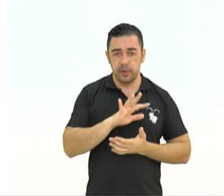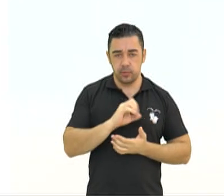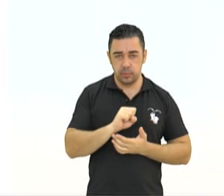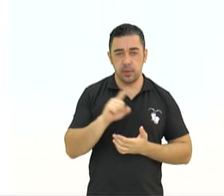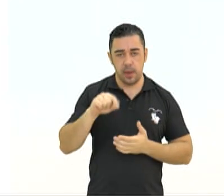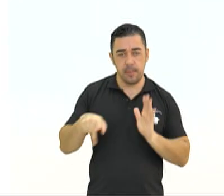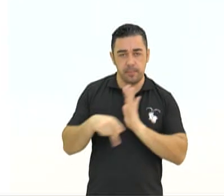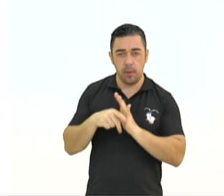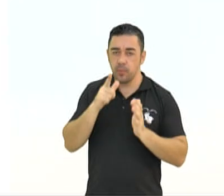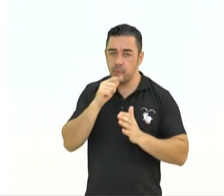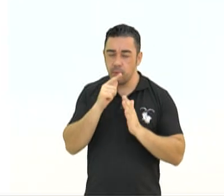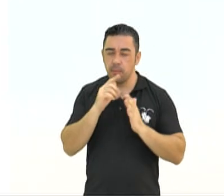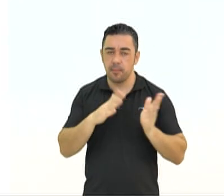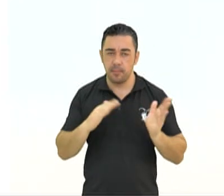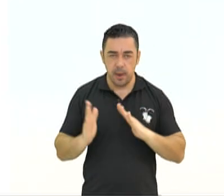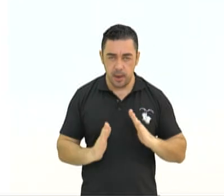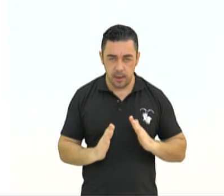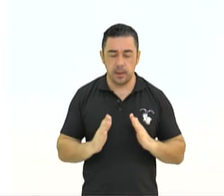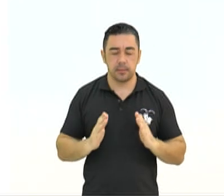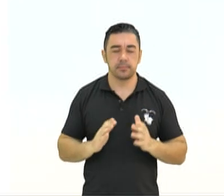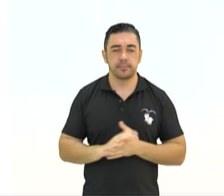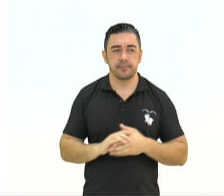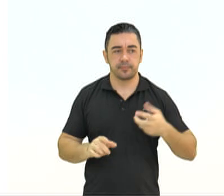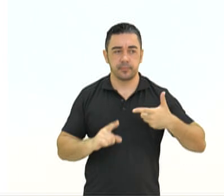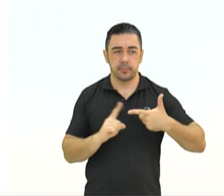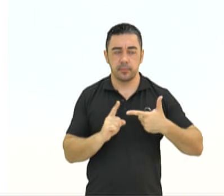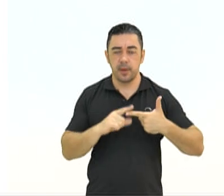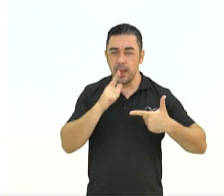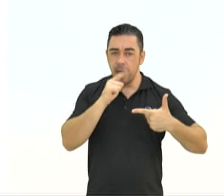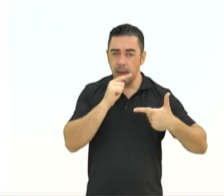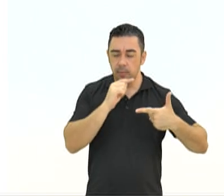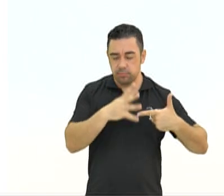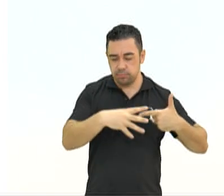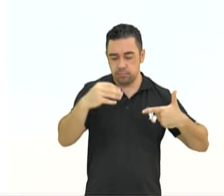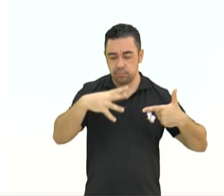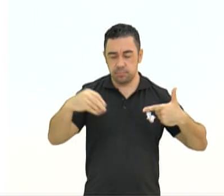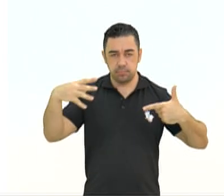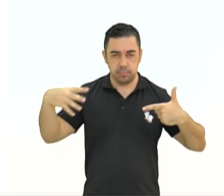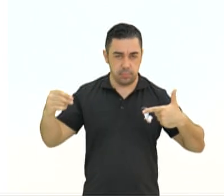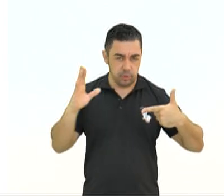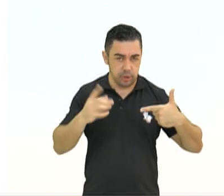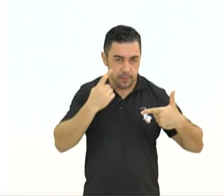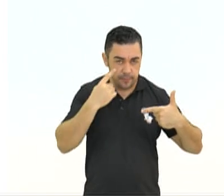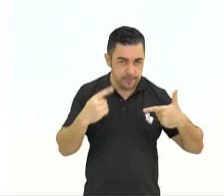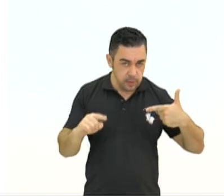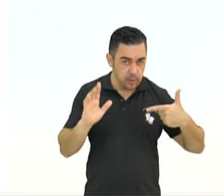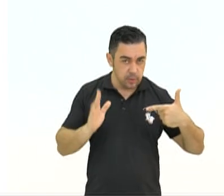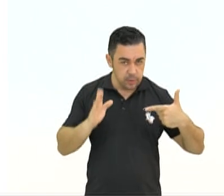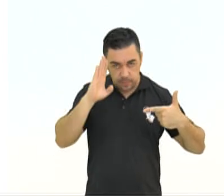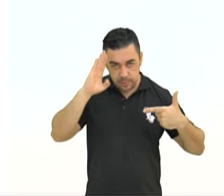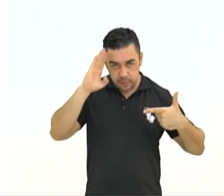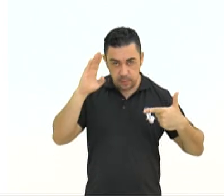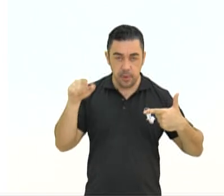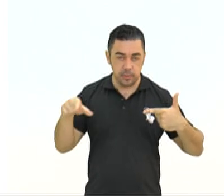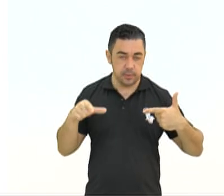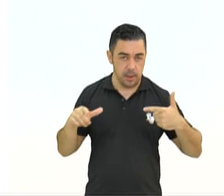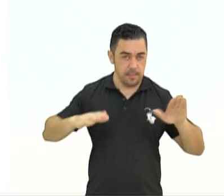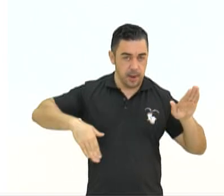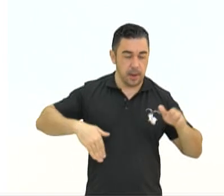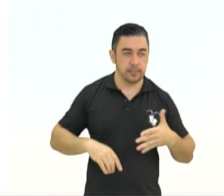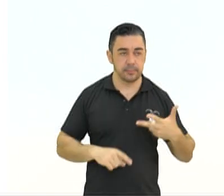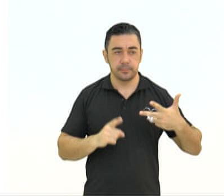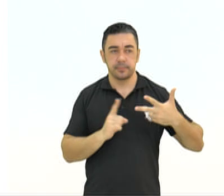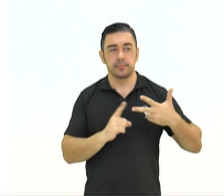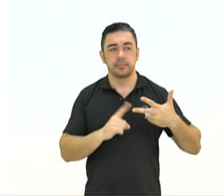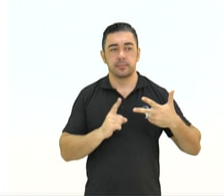esponjas, né? Depois vão lá para os quinidários, o grupo das águas vivas, né? Que vocês também já devem ter ouvido falar, principalmente na praia, quando queima, né?